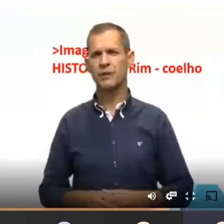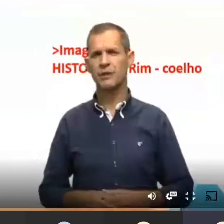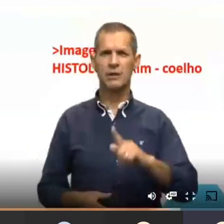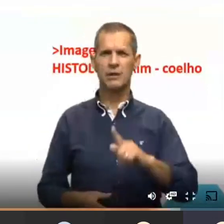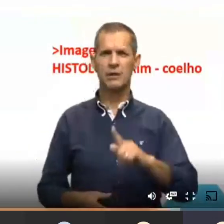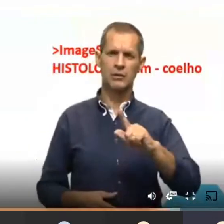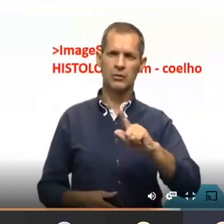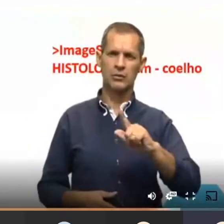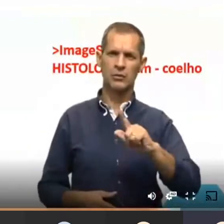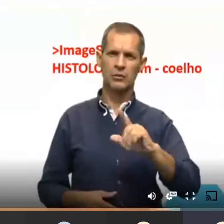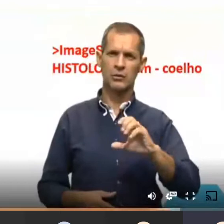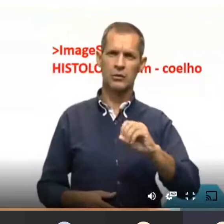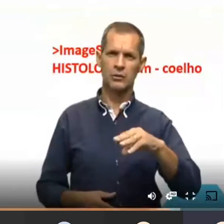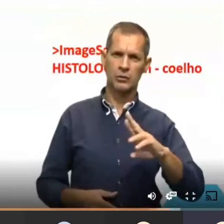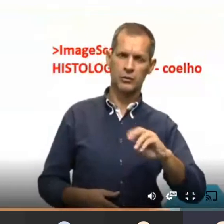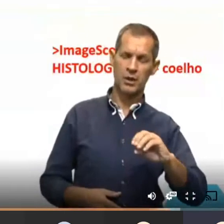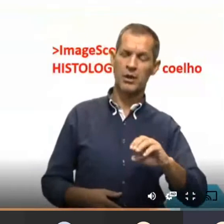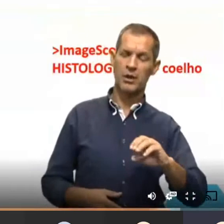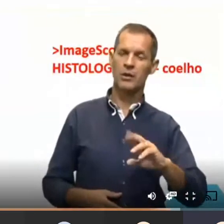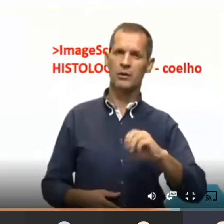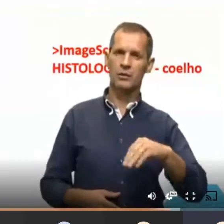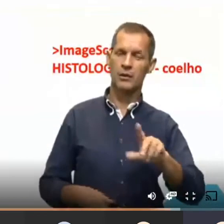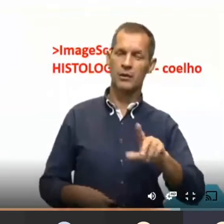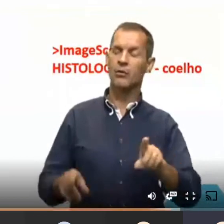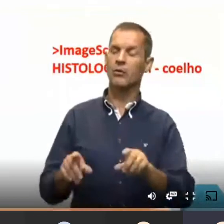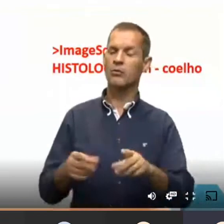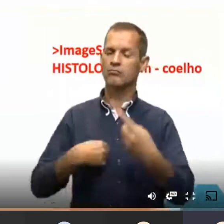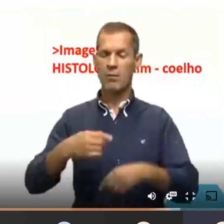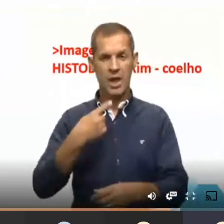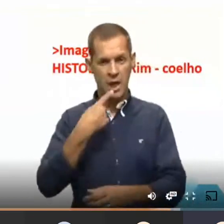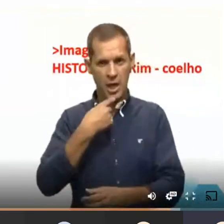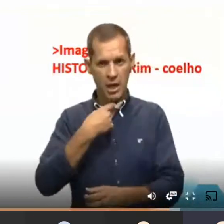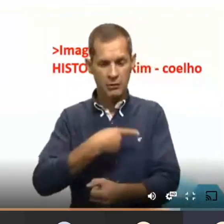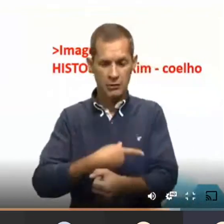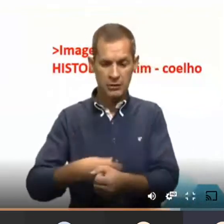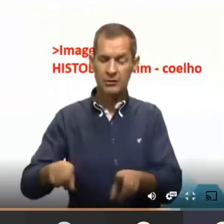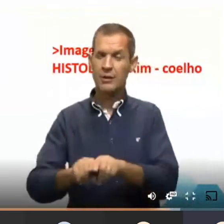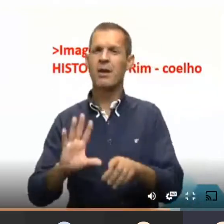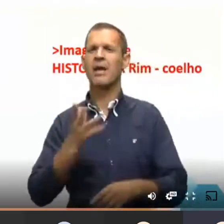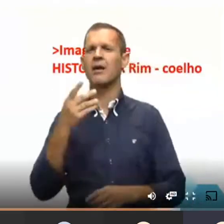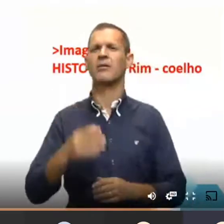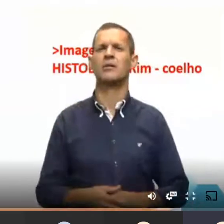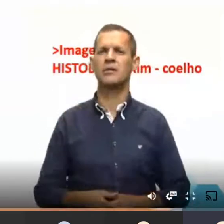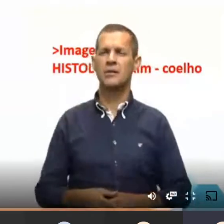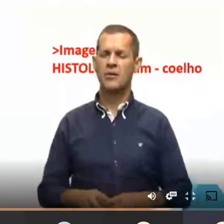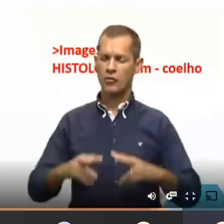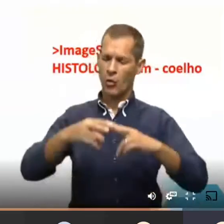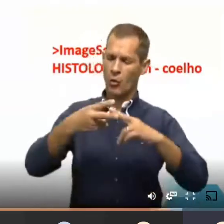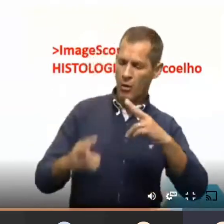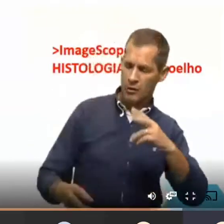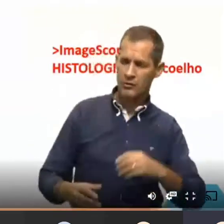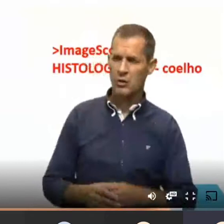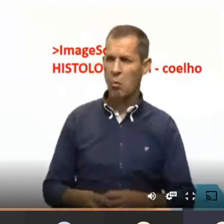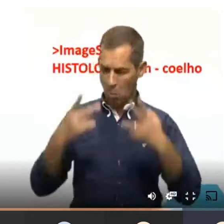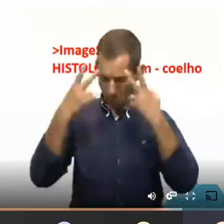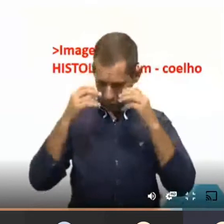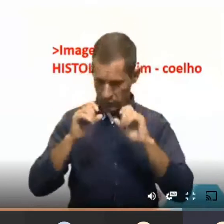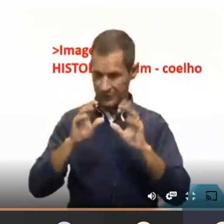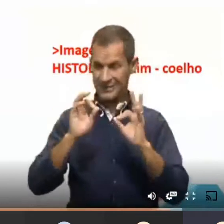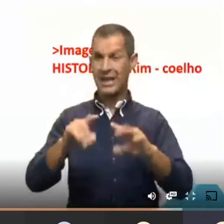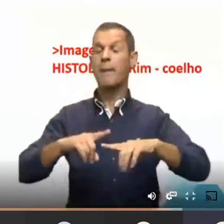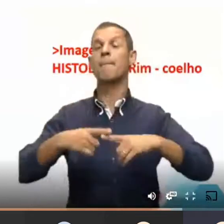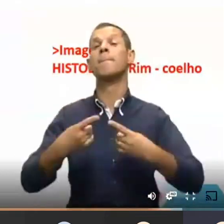do glomérulo renal, que é onde se realiza a filtração sanguínea, também ocorre uma estrutura